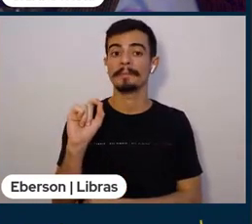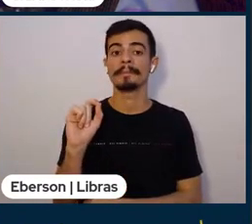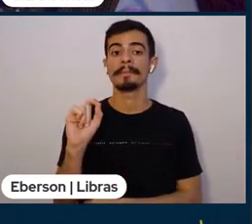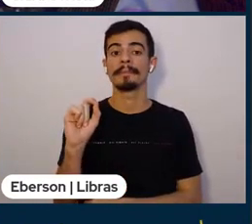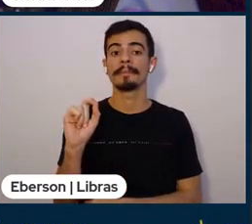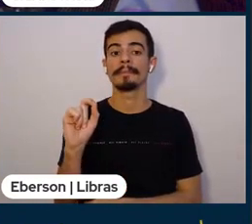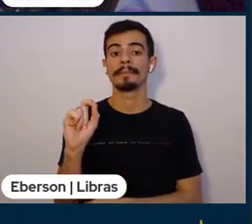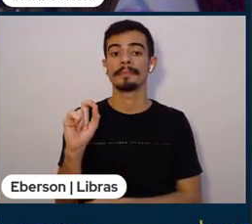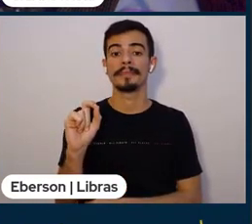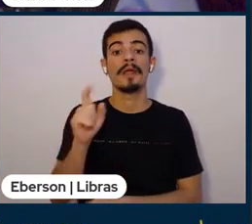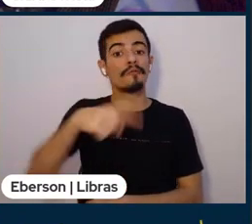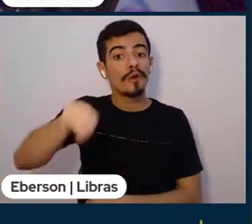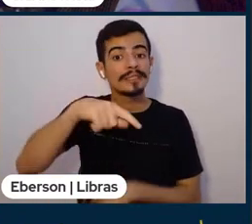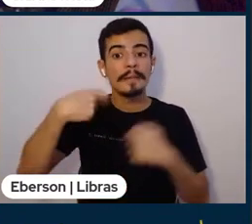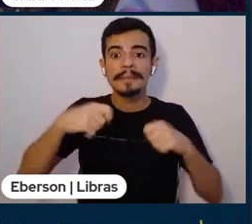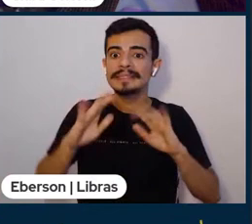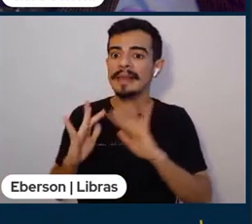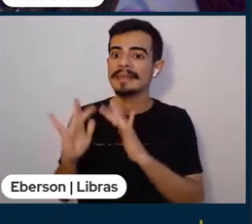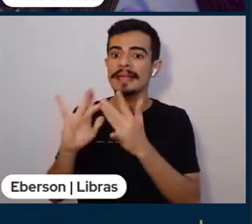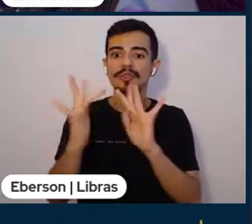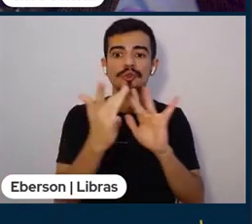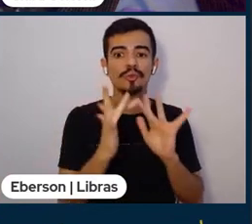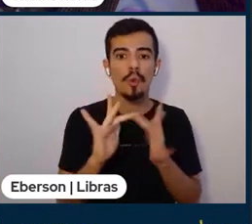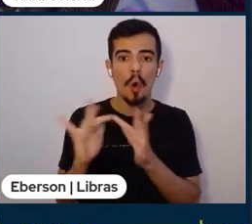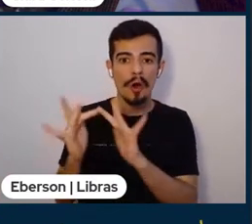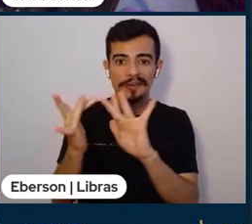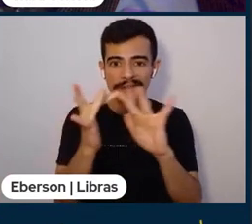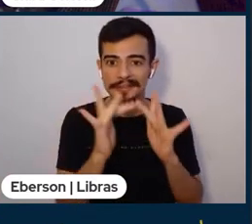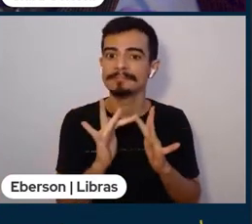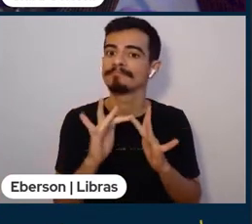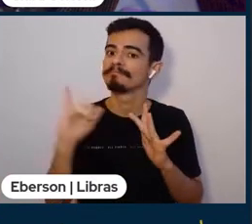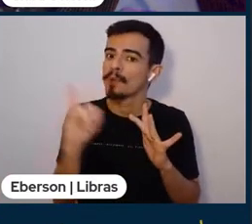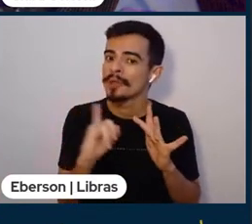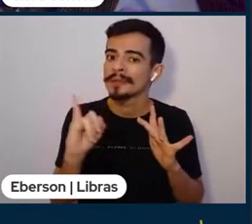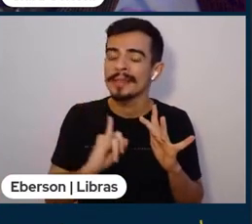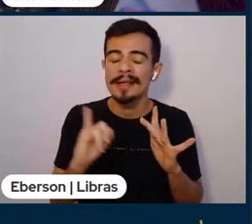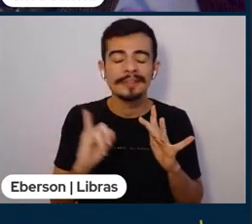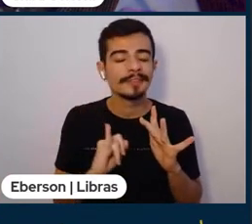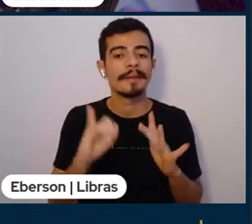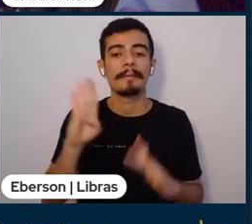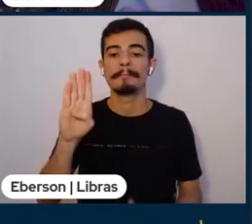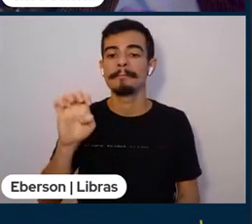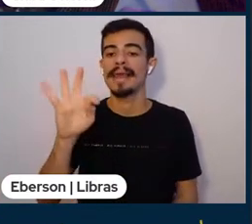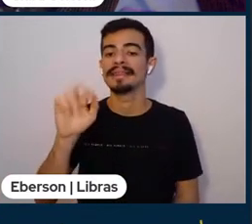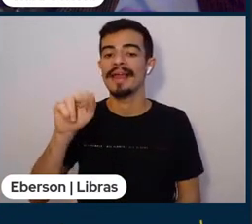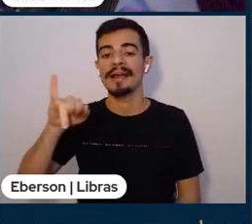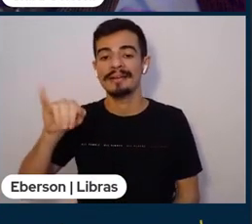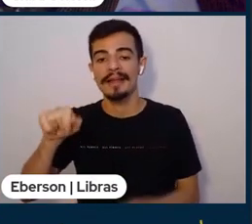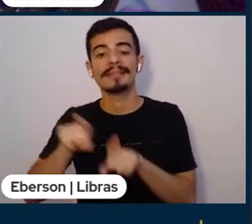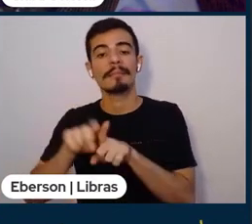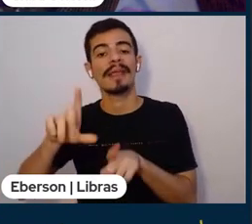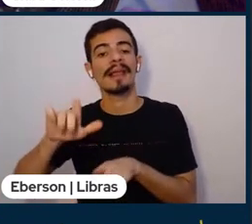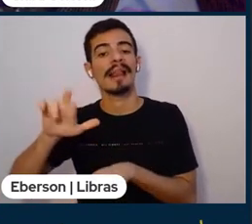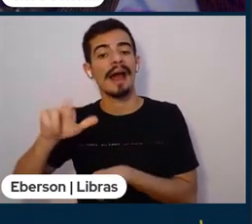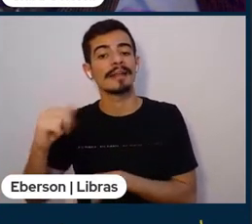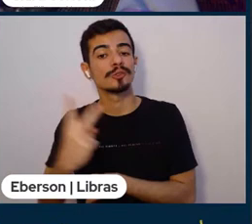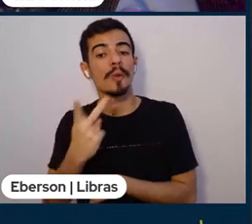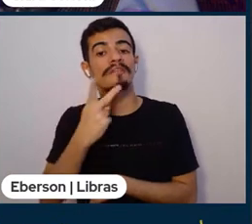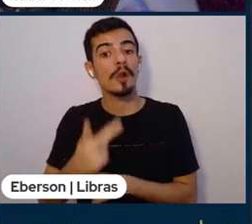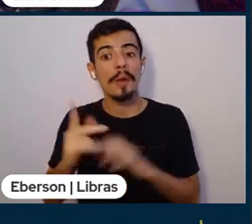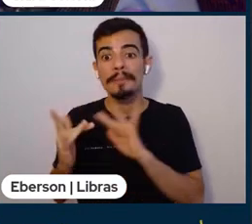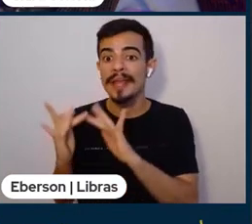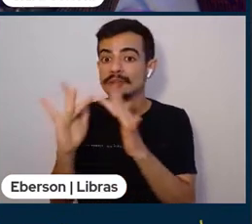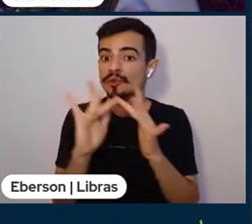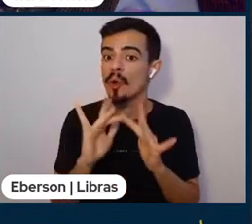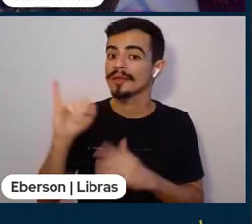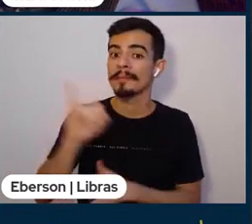façam network. Eu acho que de todos o que a gente tirou aqui, Betânia falou isso bastante, é claro também. Então, network é importante.